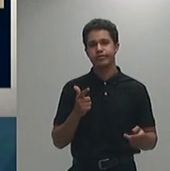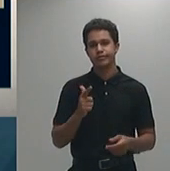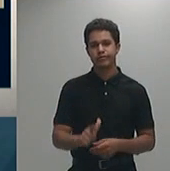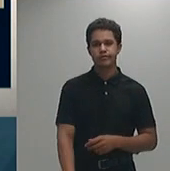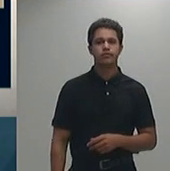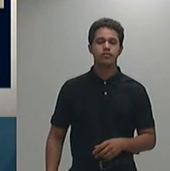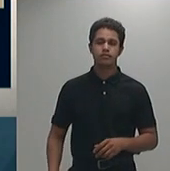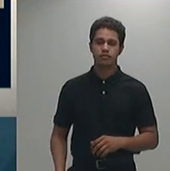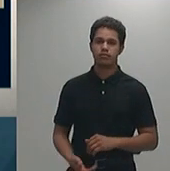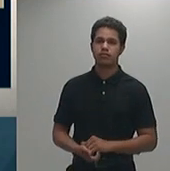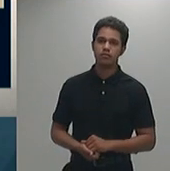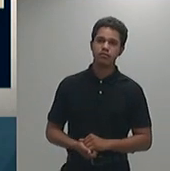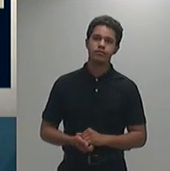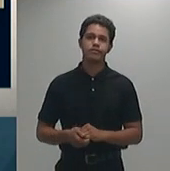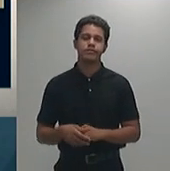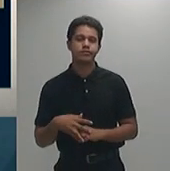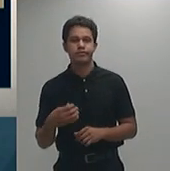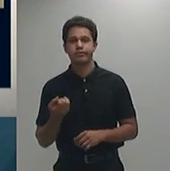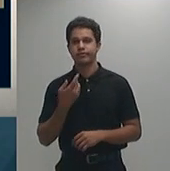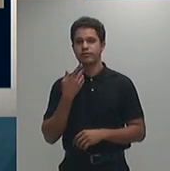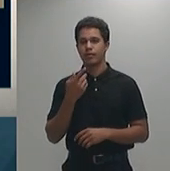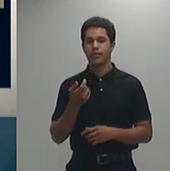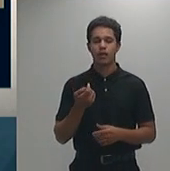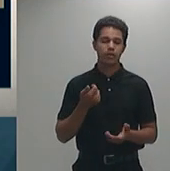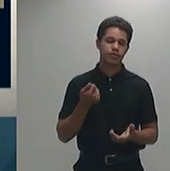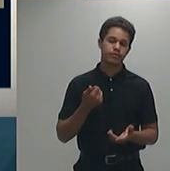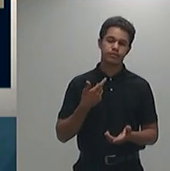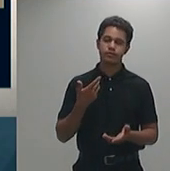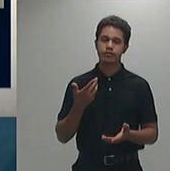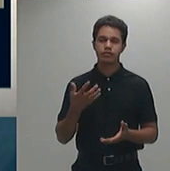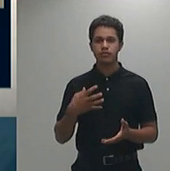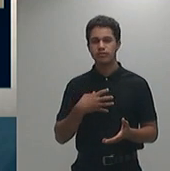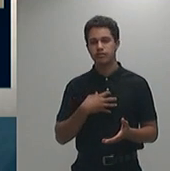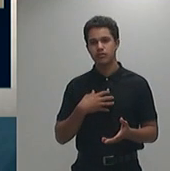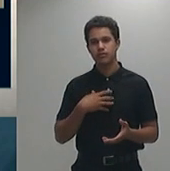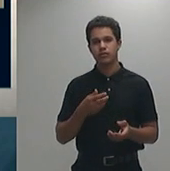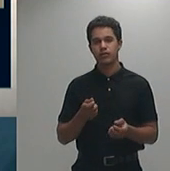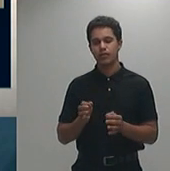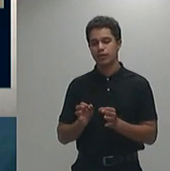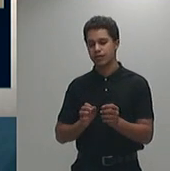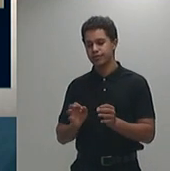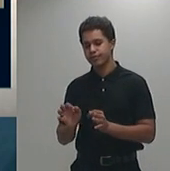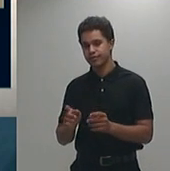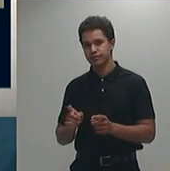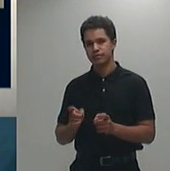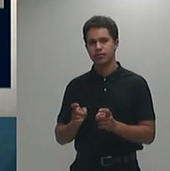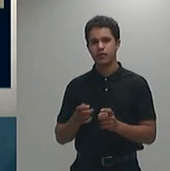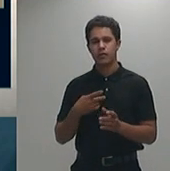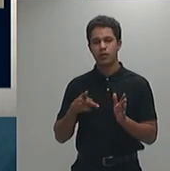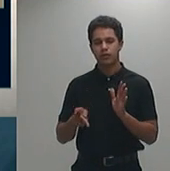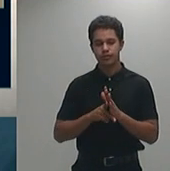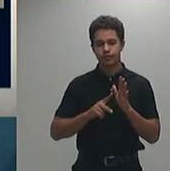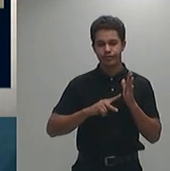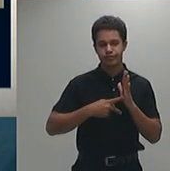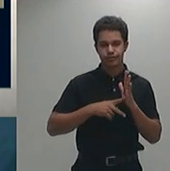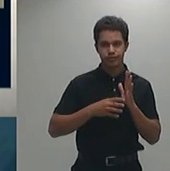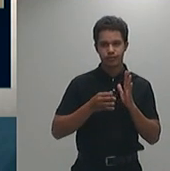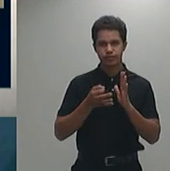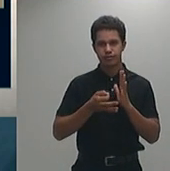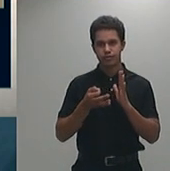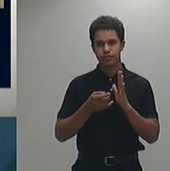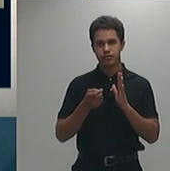tão pouco a condição de assistente litisconsorcial nos procedimentos arbitrais intentados pelos acionistas minoritários lado interessados